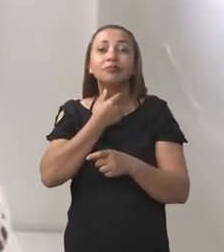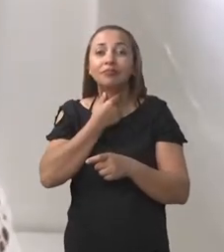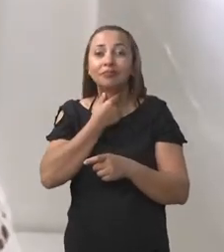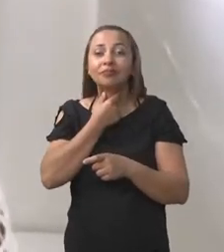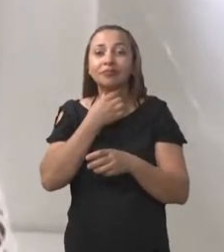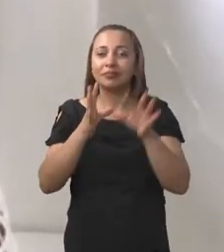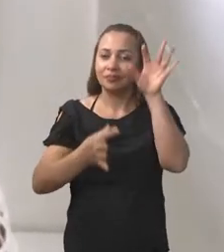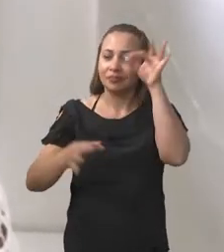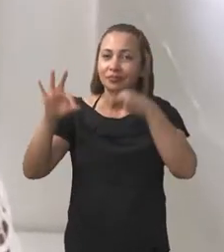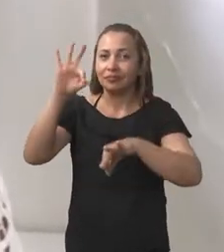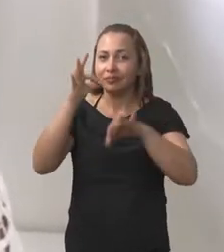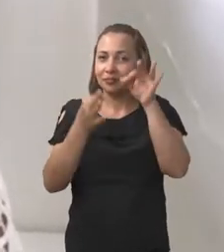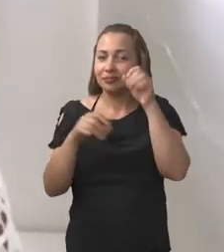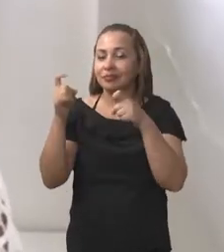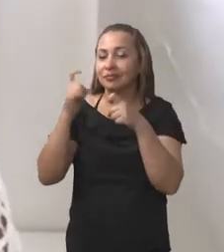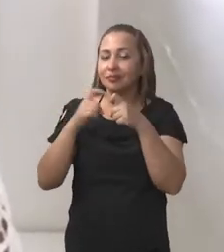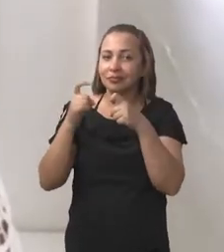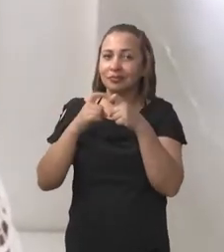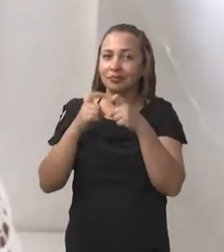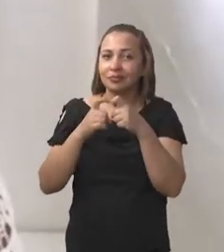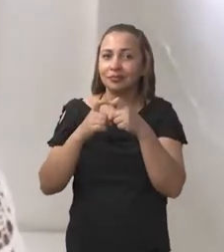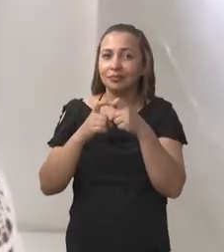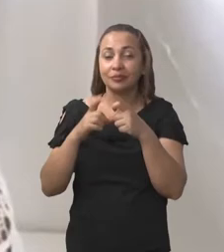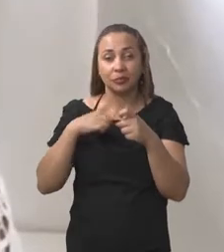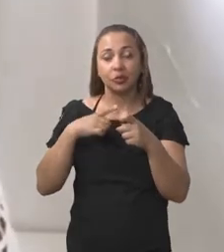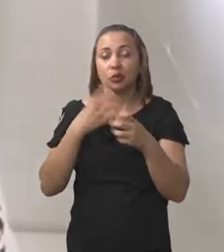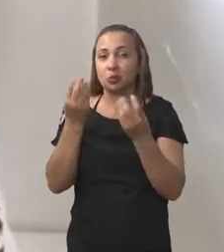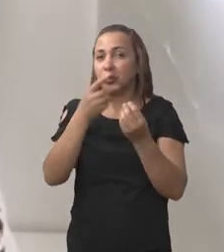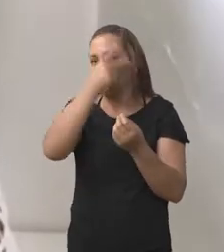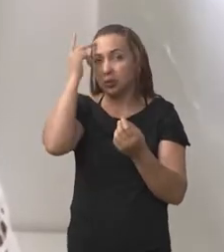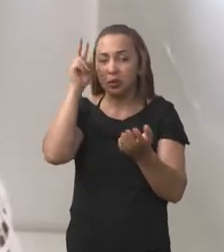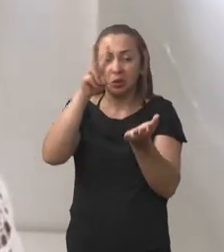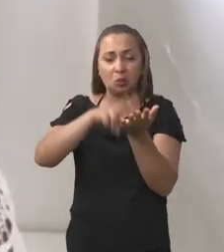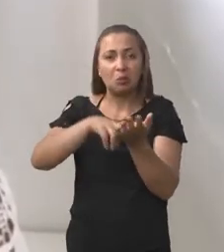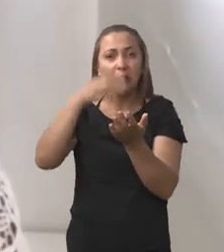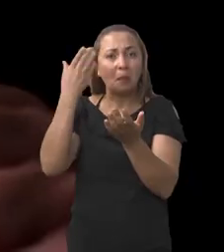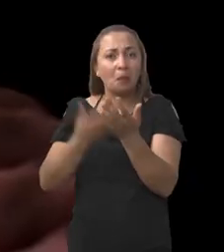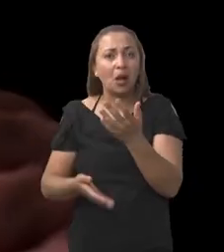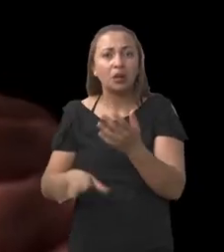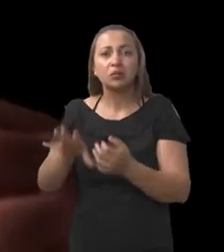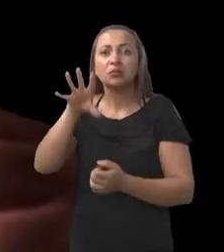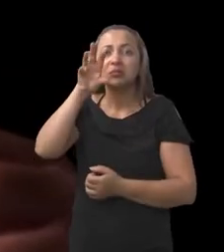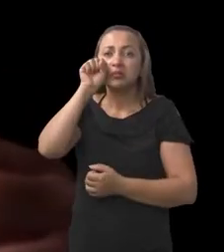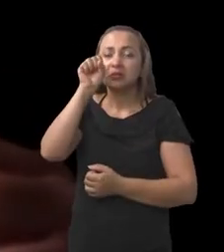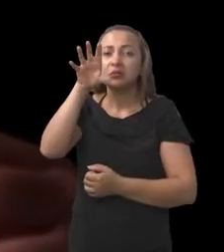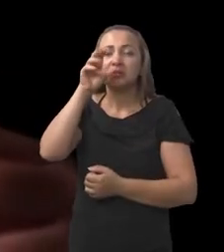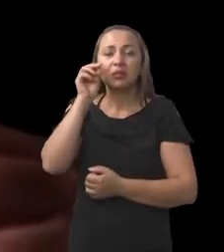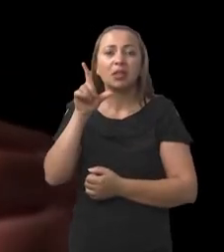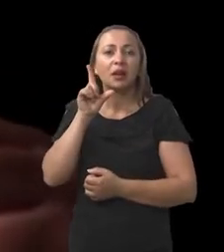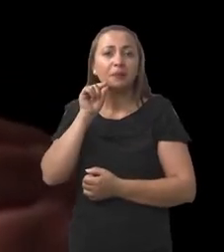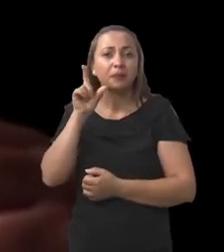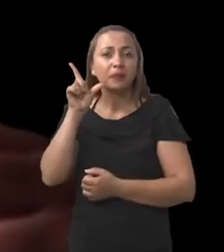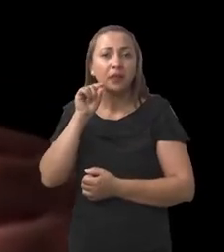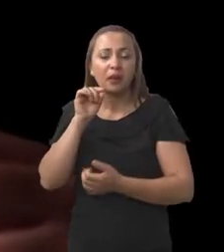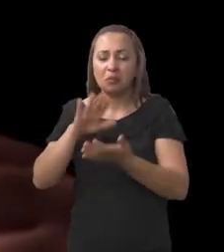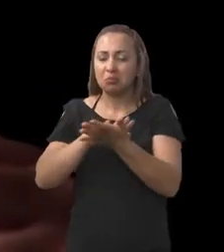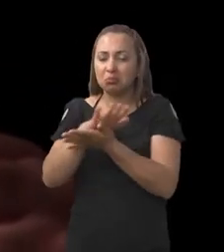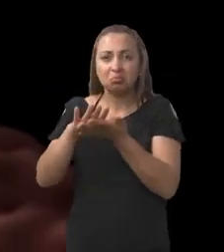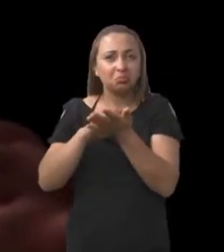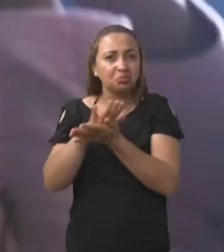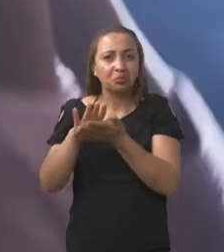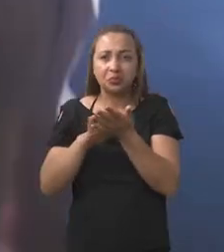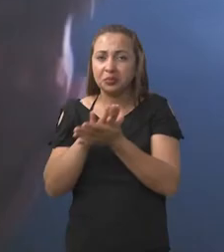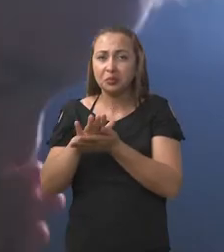uma demanda muito grande de pacientes pós-Covid com perda de olfato, com alterações no